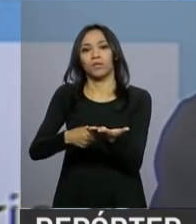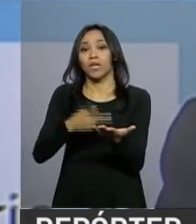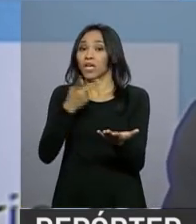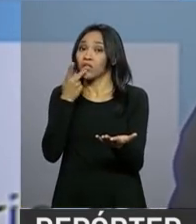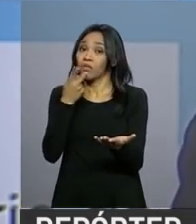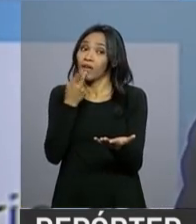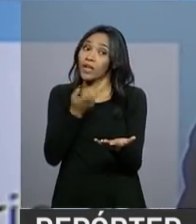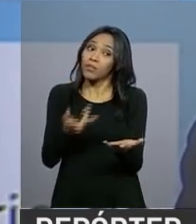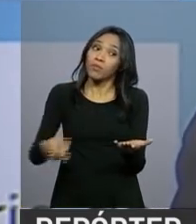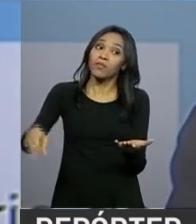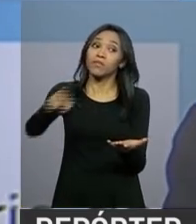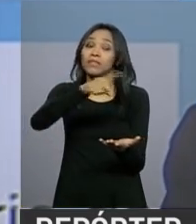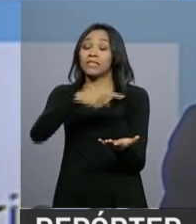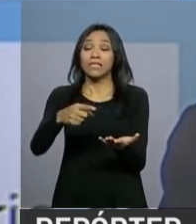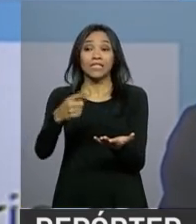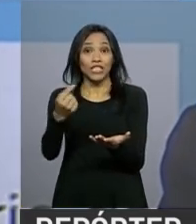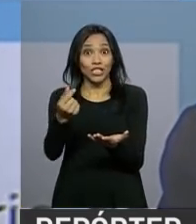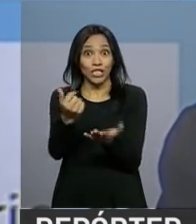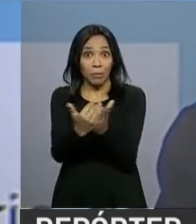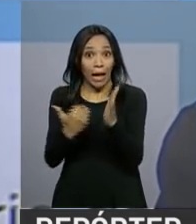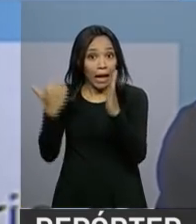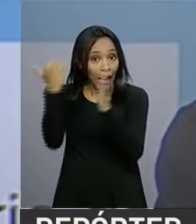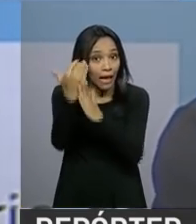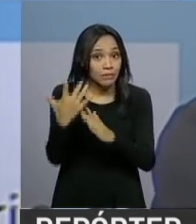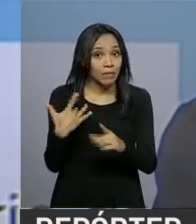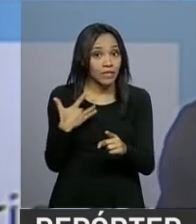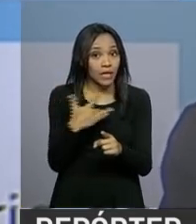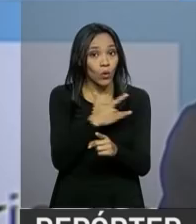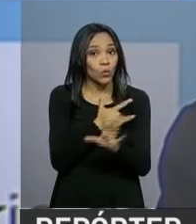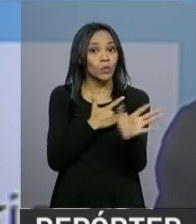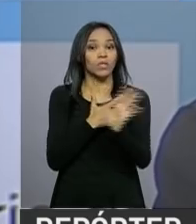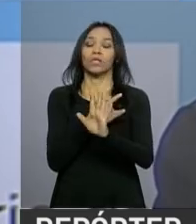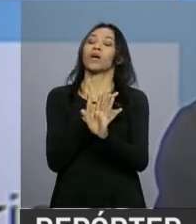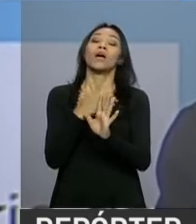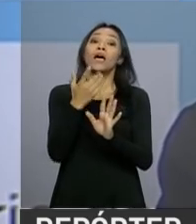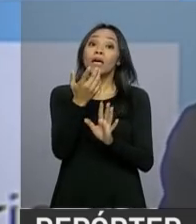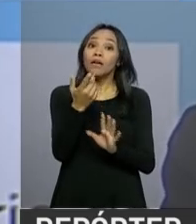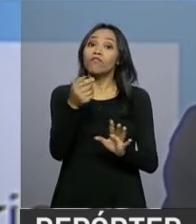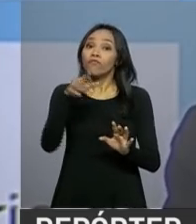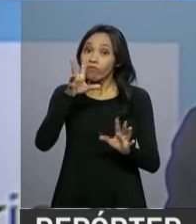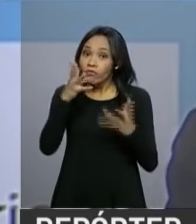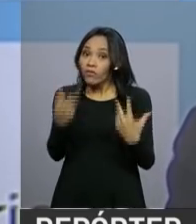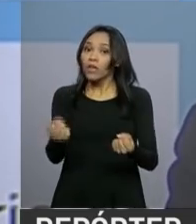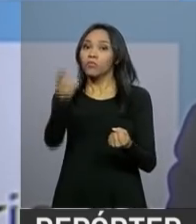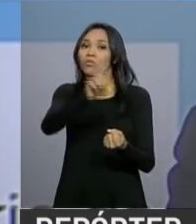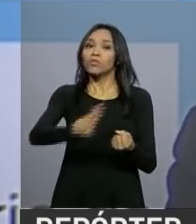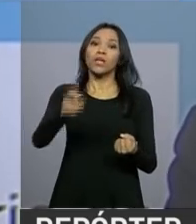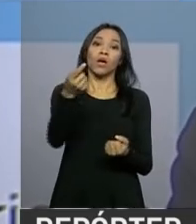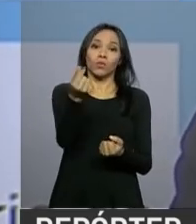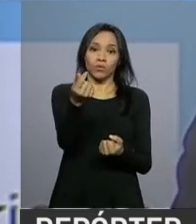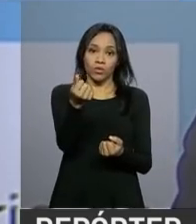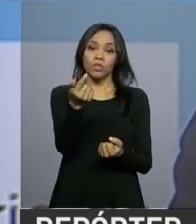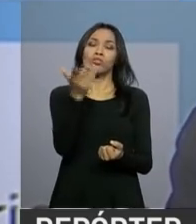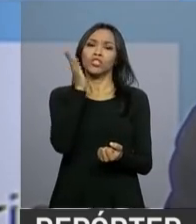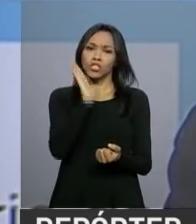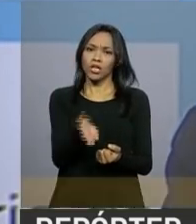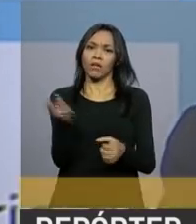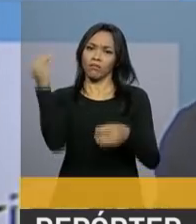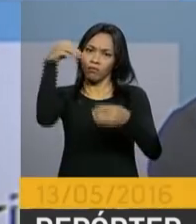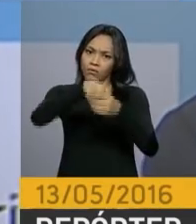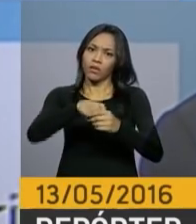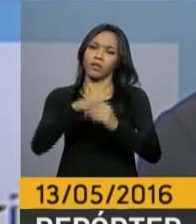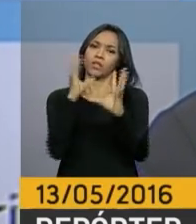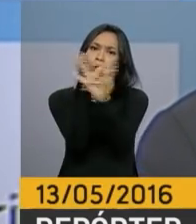saúde não é que não espero ter os recursos que estão autorizados Eu não espero ter ampliação nós tínhamos no orçamento